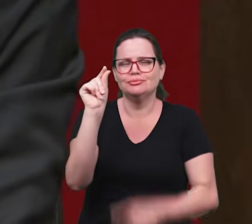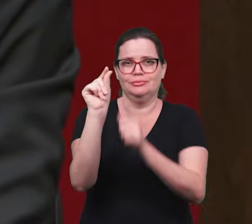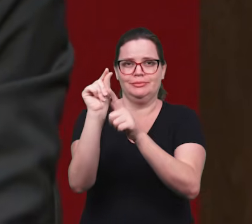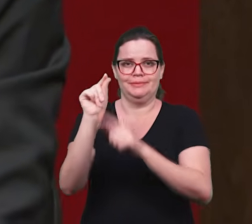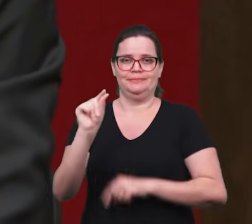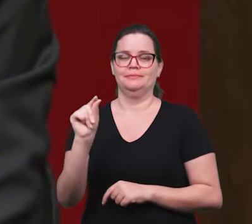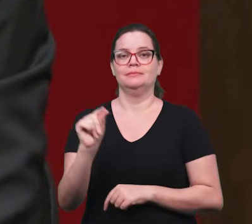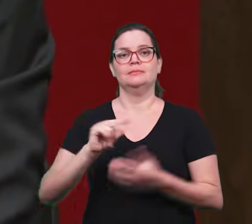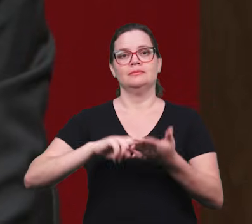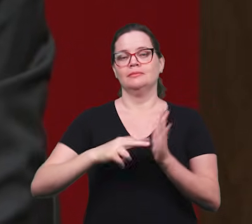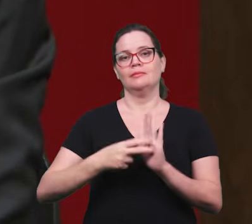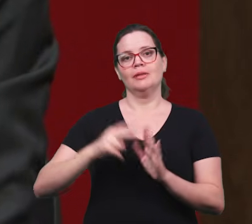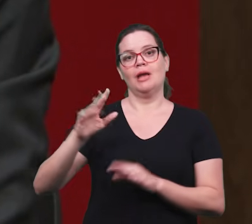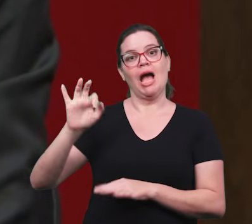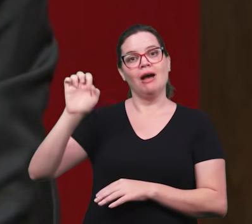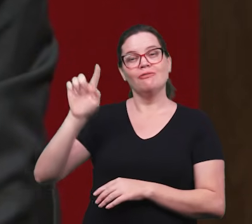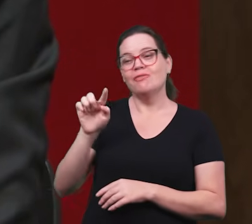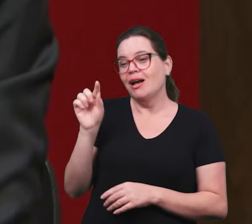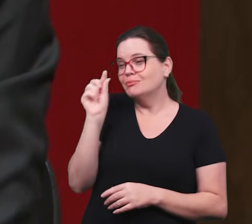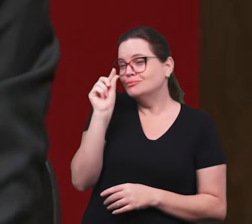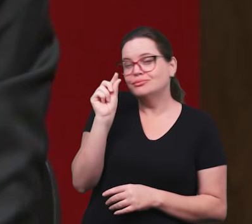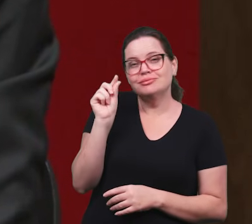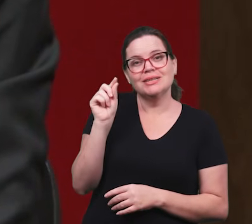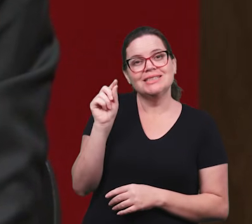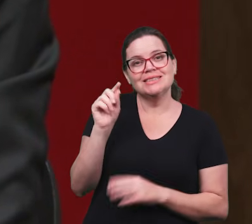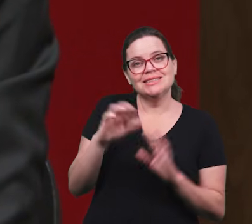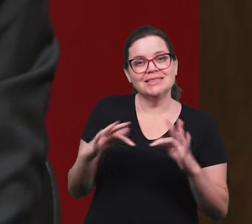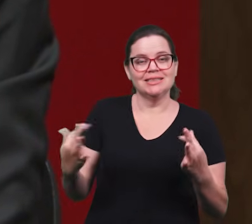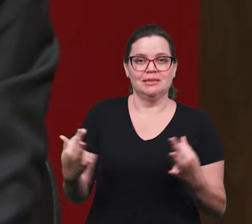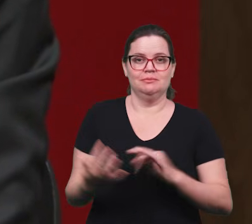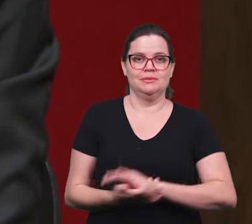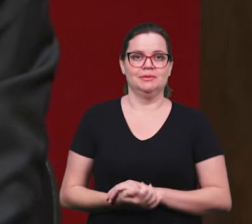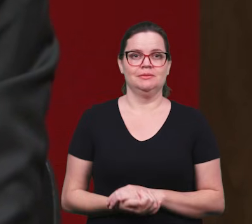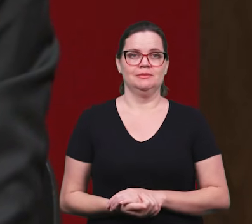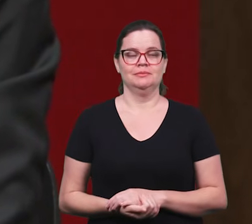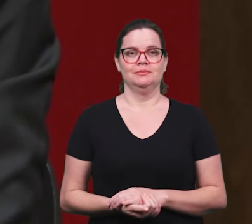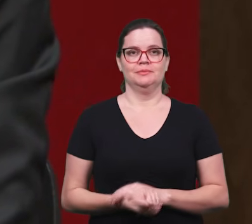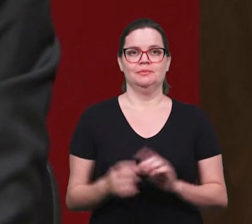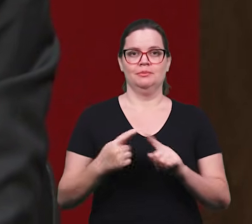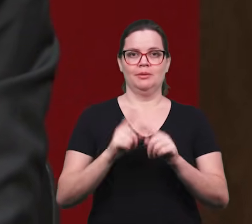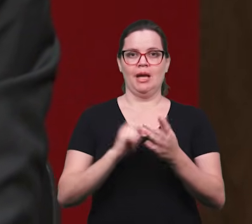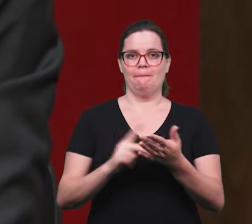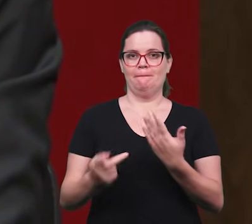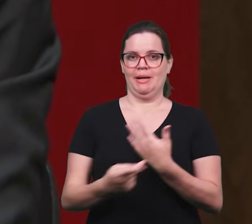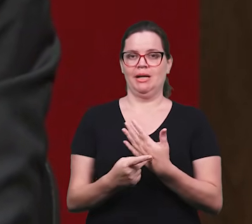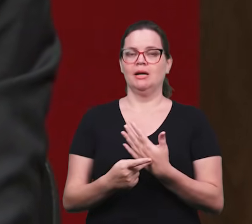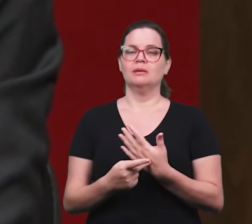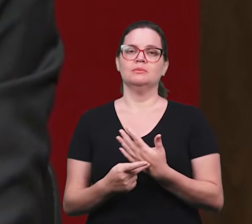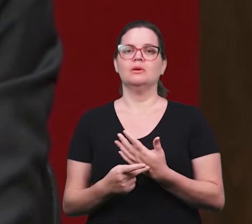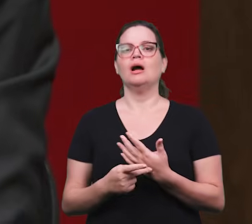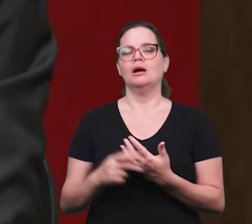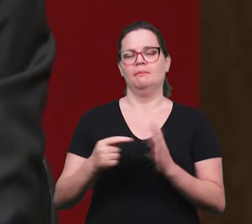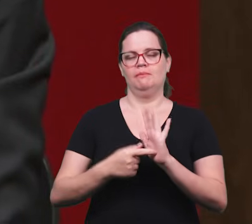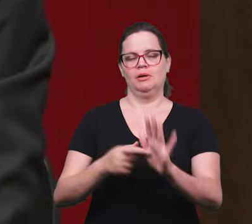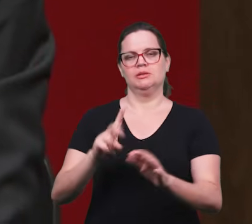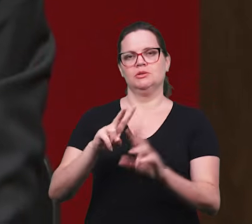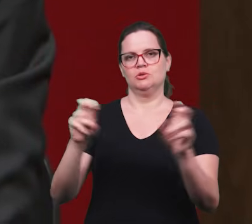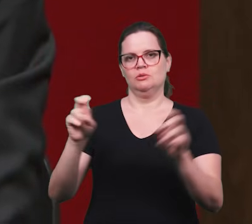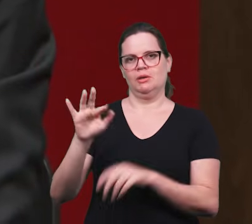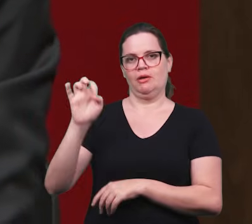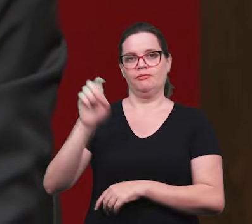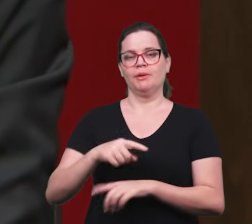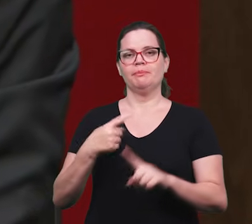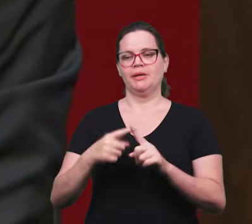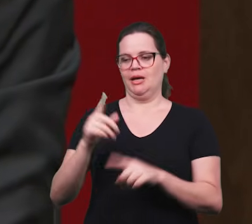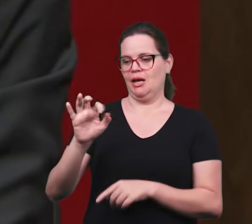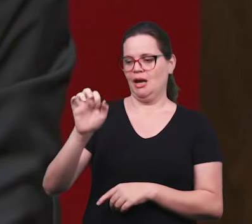específico, está falando da fé, e que, na realidade, a fé vem pelo ouvir, e ouvir a palavra de